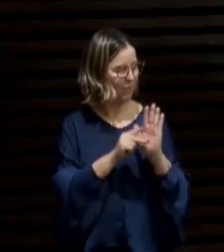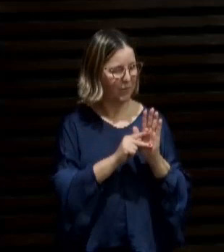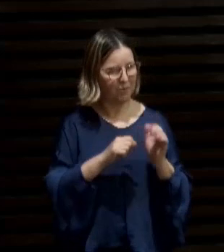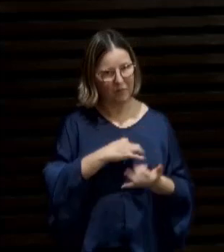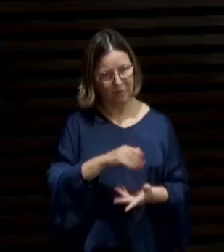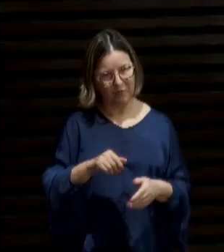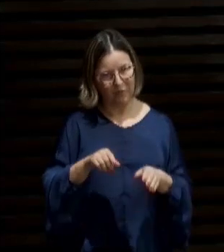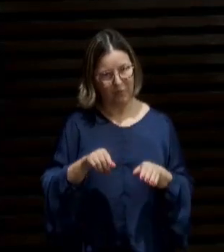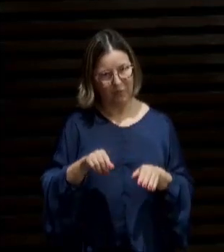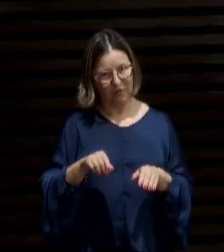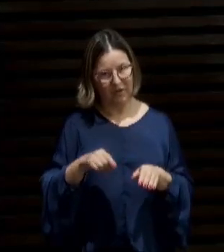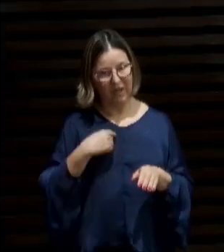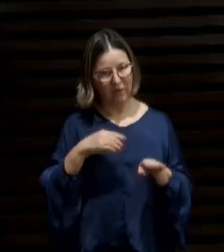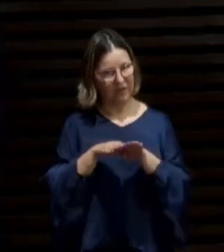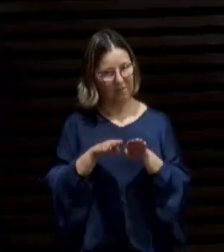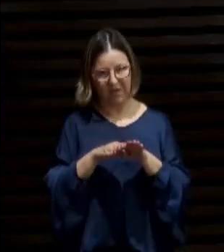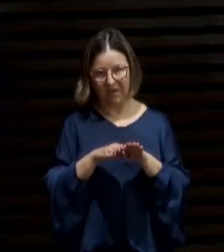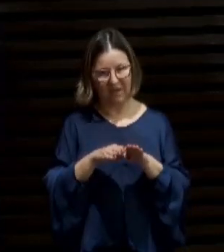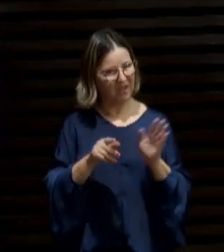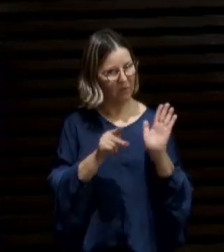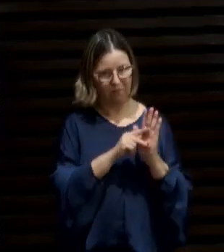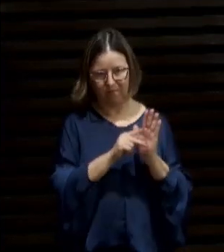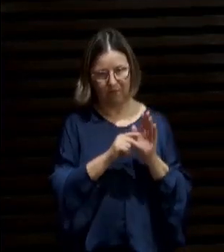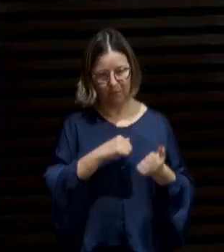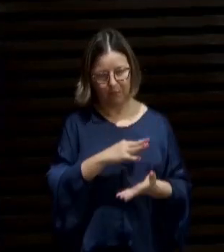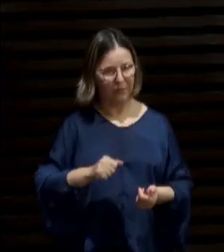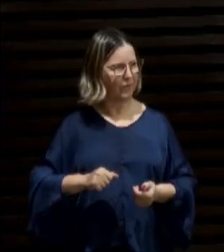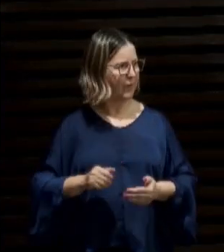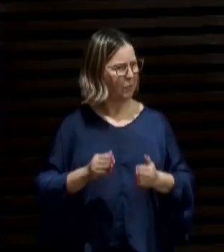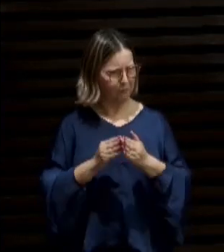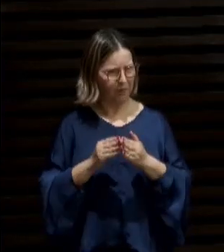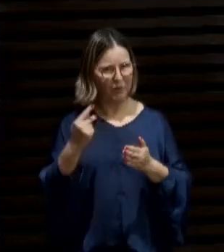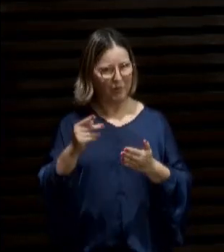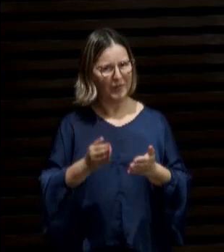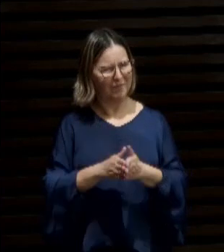eu não sou. Me empresta aqui sua Bíblia.